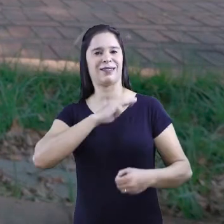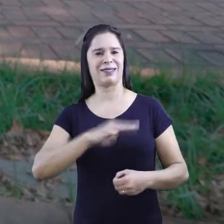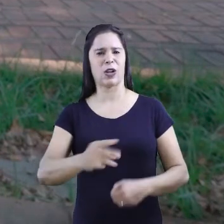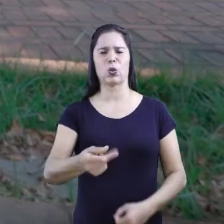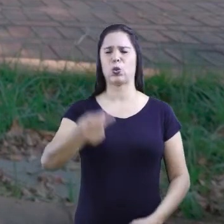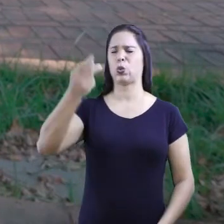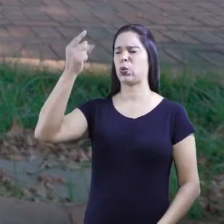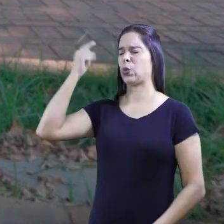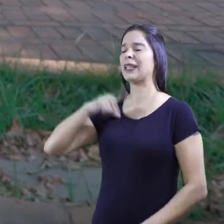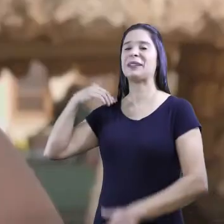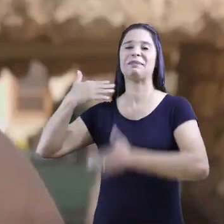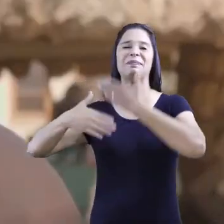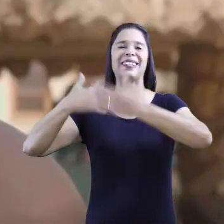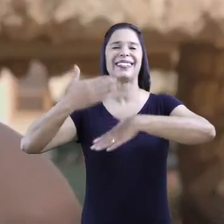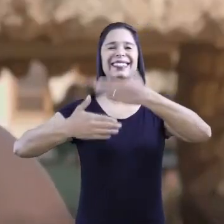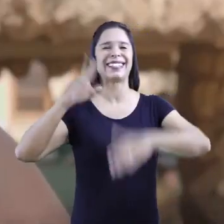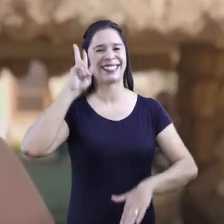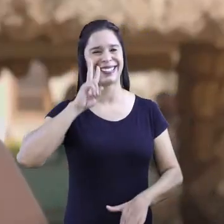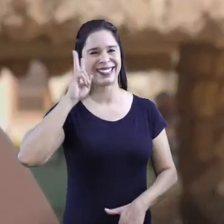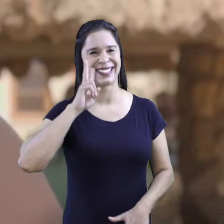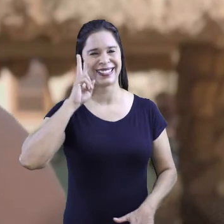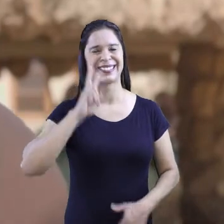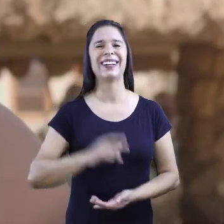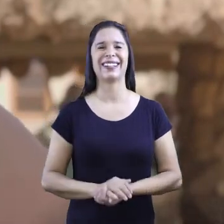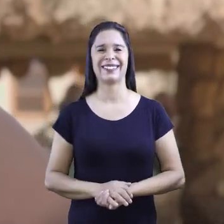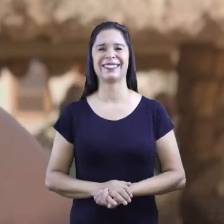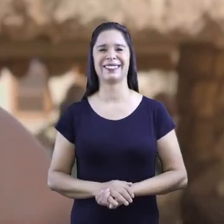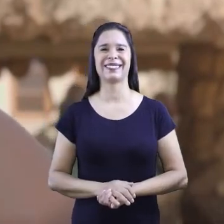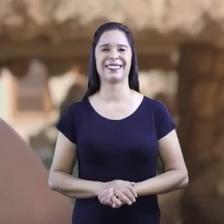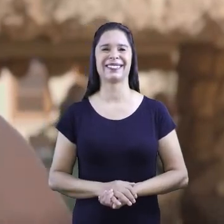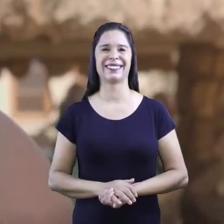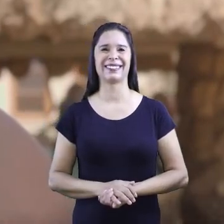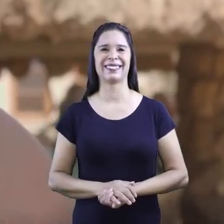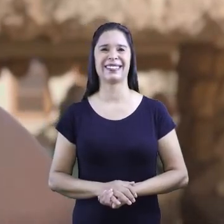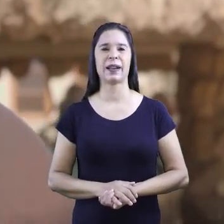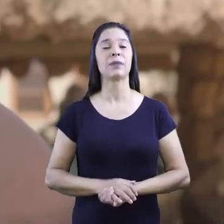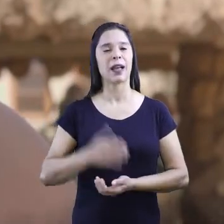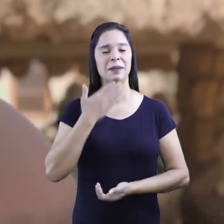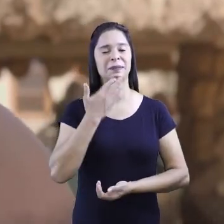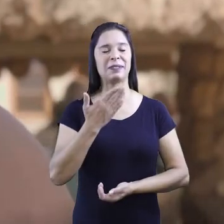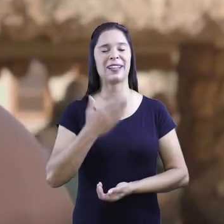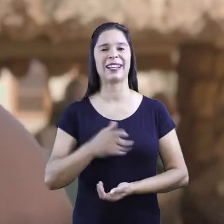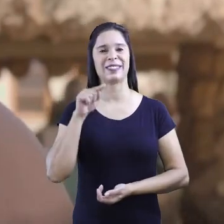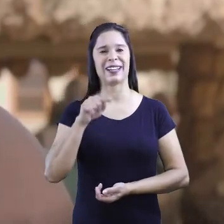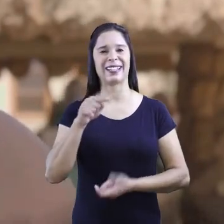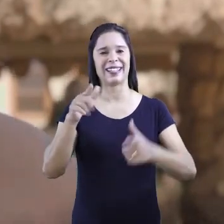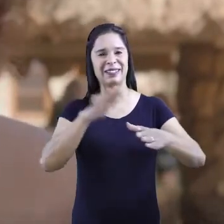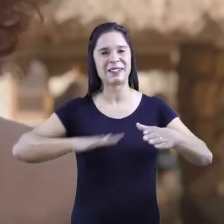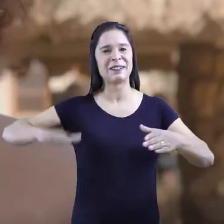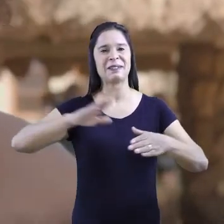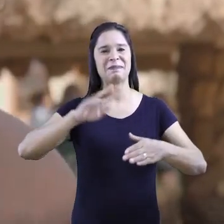por viver em Matosinhos há mais tempo. Então tem um processo histórico muito grande atrás desse bairro, né? Então é